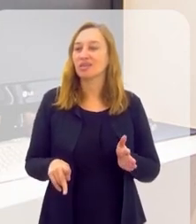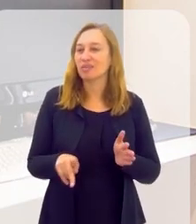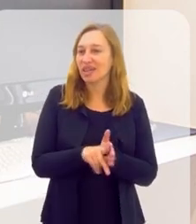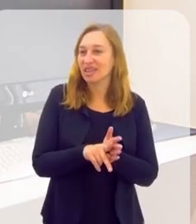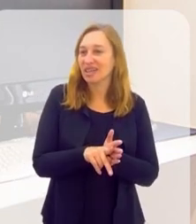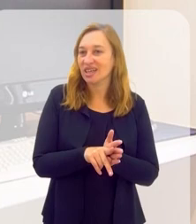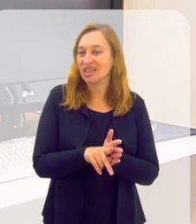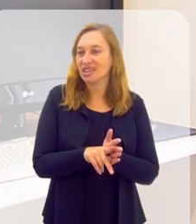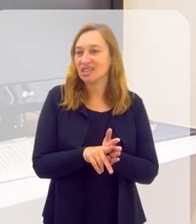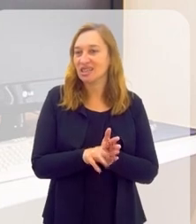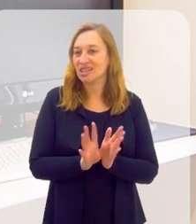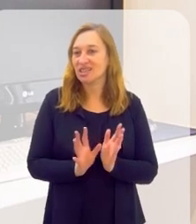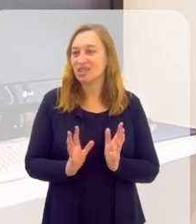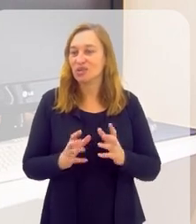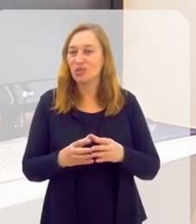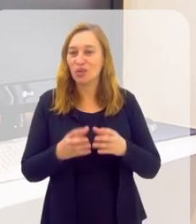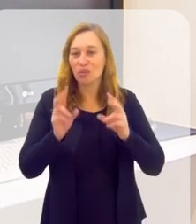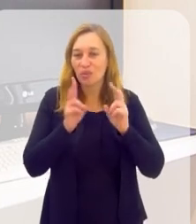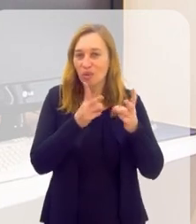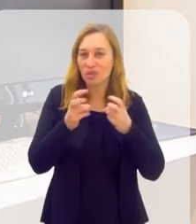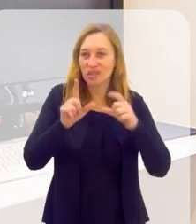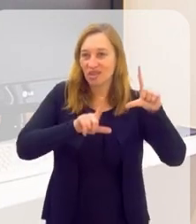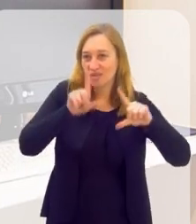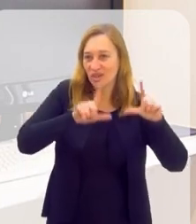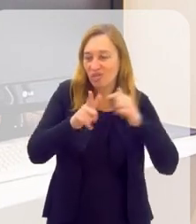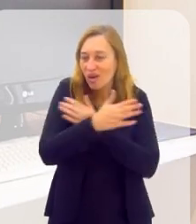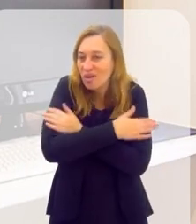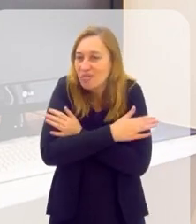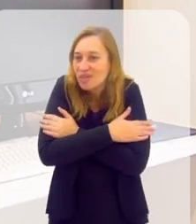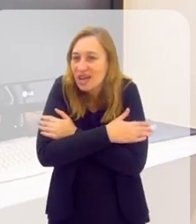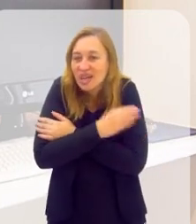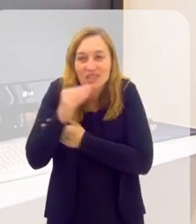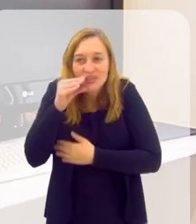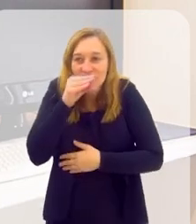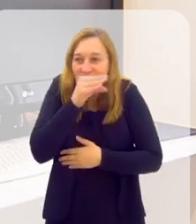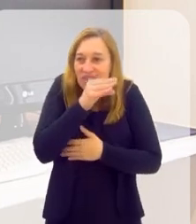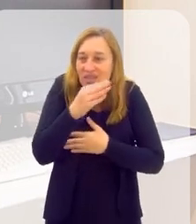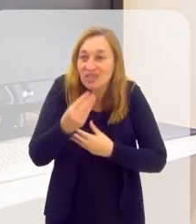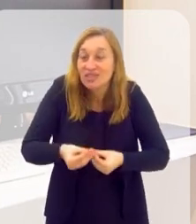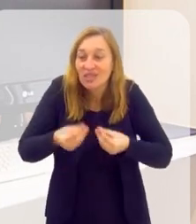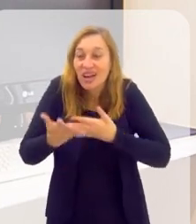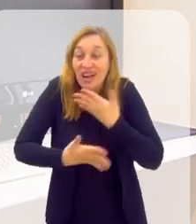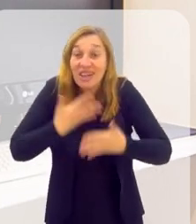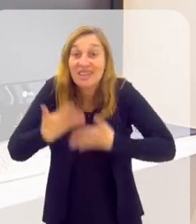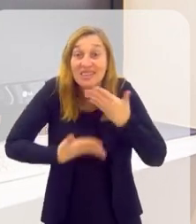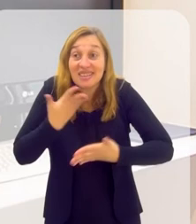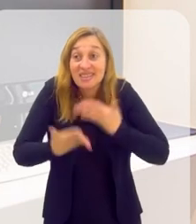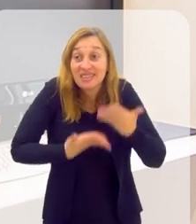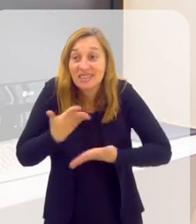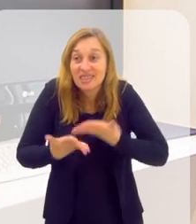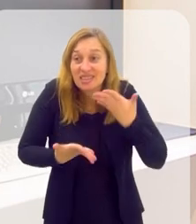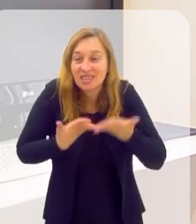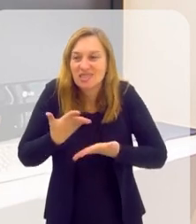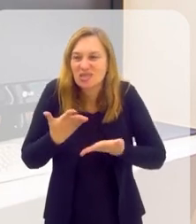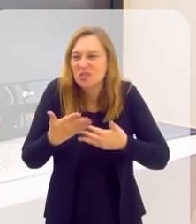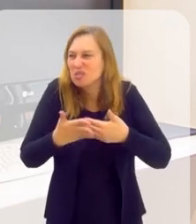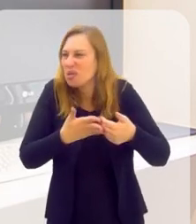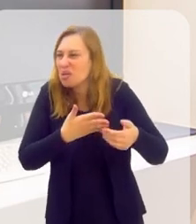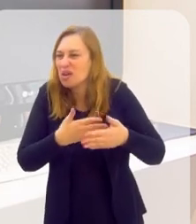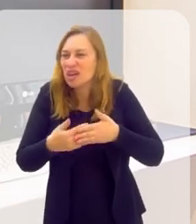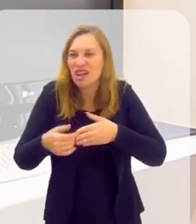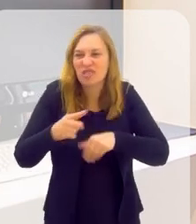lindo desse programa, um abraço bem quentinho e momentos cheios de alegria, apesar do que